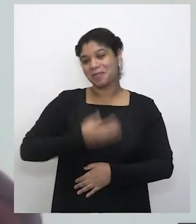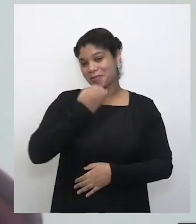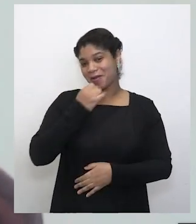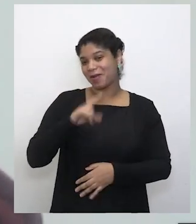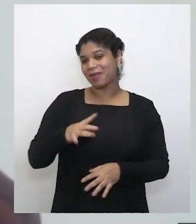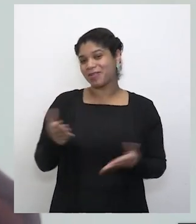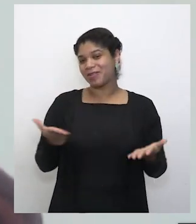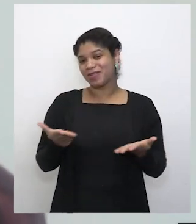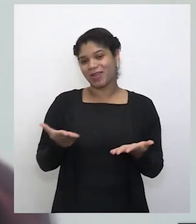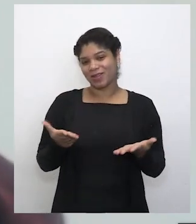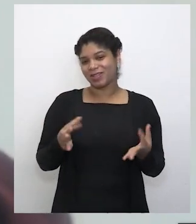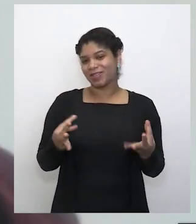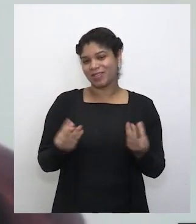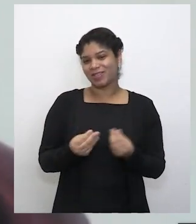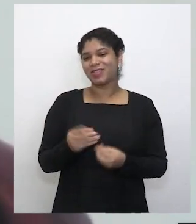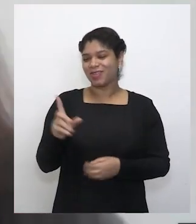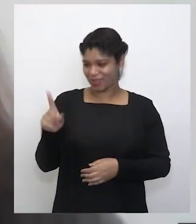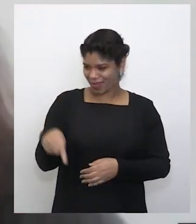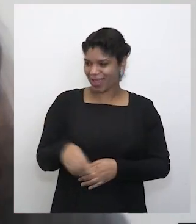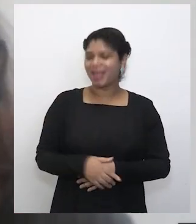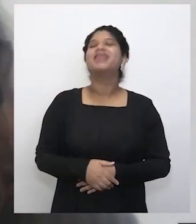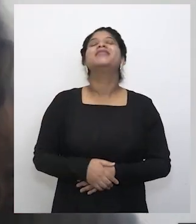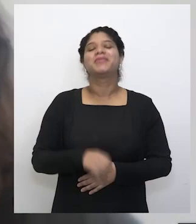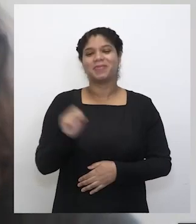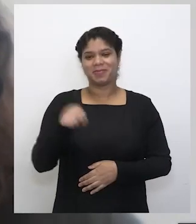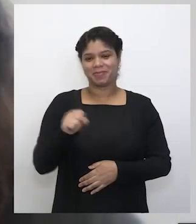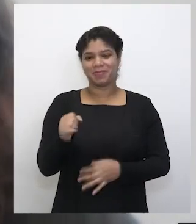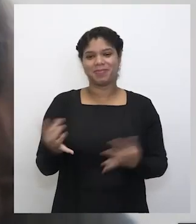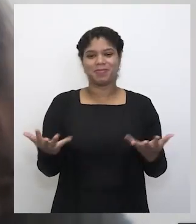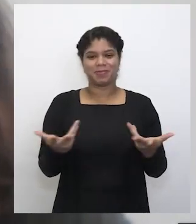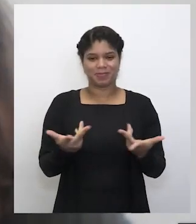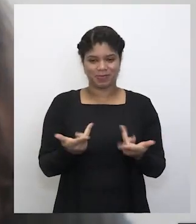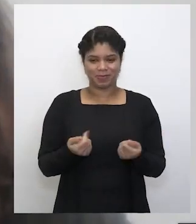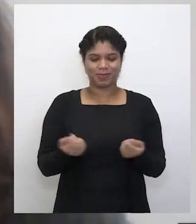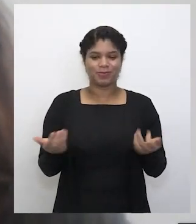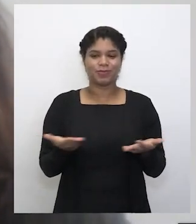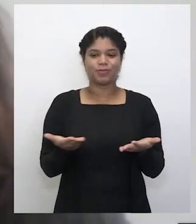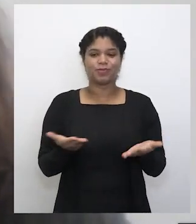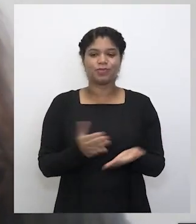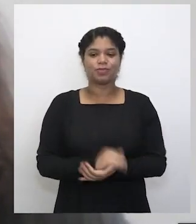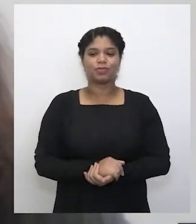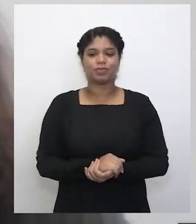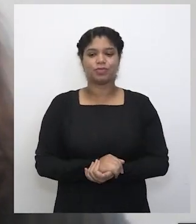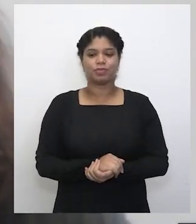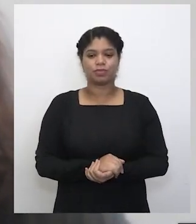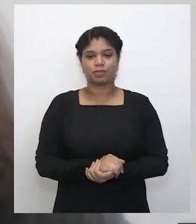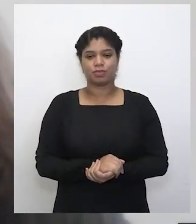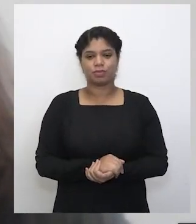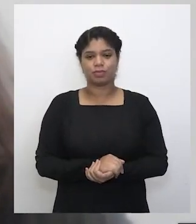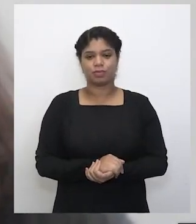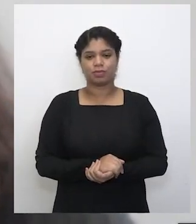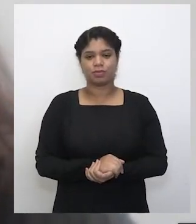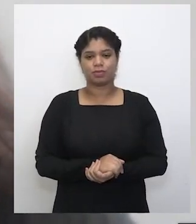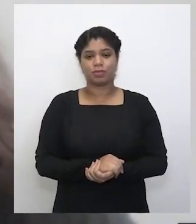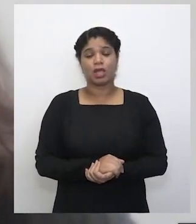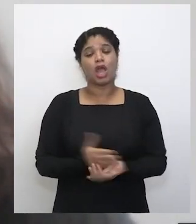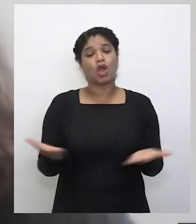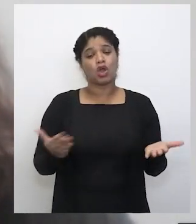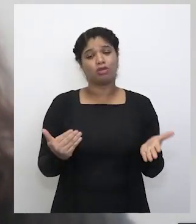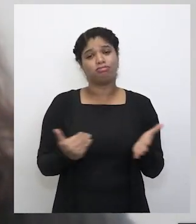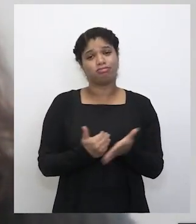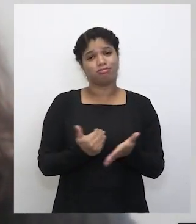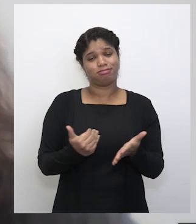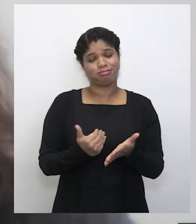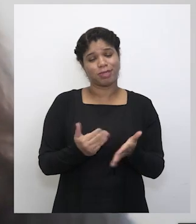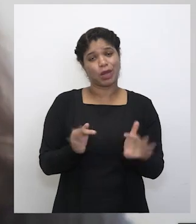né, Cleide? É isso aí, Rafa. Nós vamos nos despedindo,